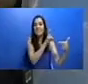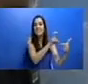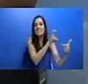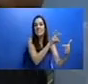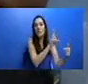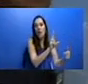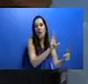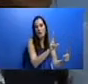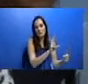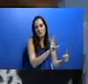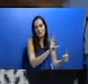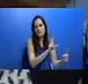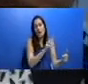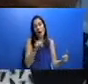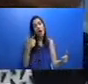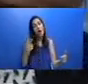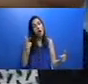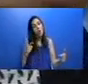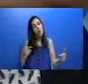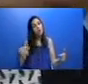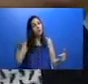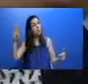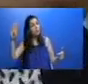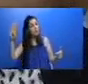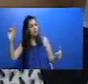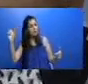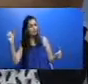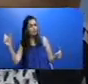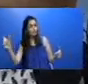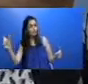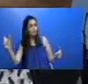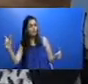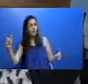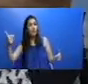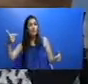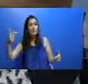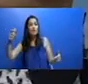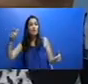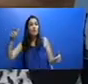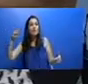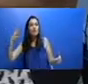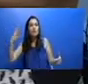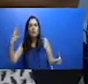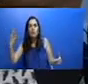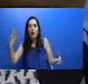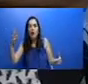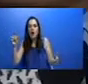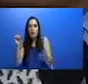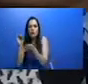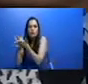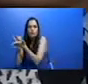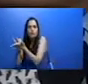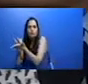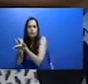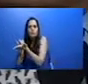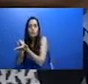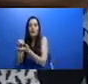R$5. E a oferta da papelaria B são 24 adesivos por